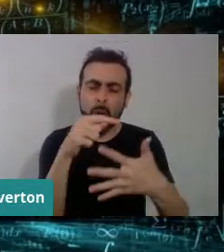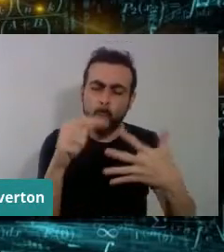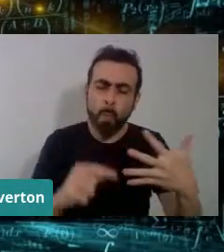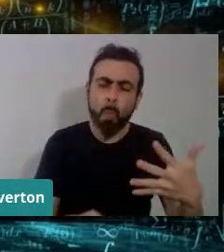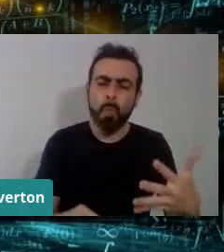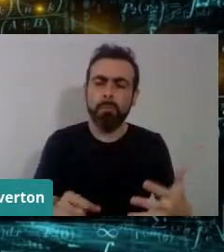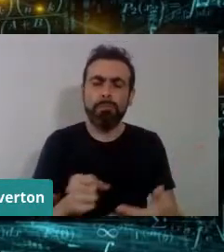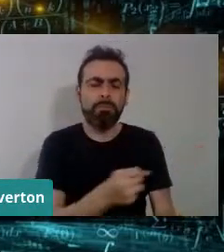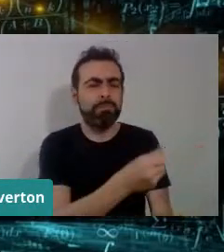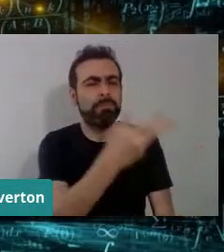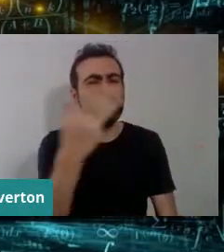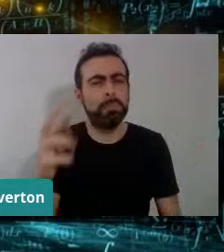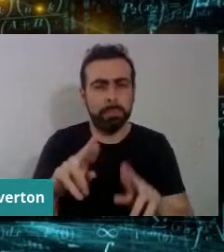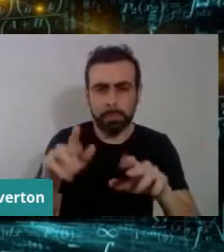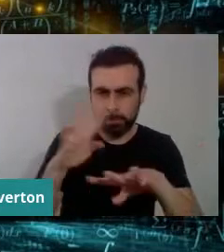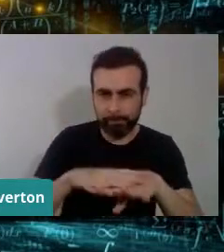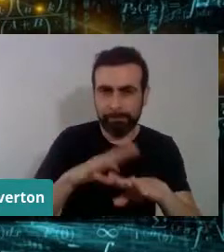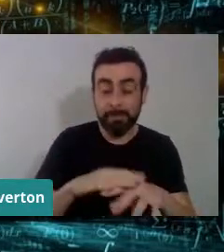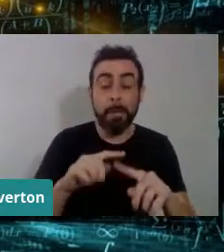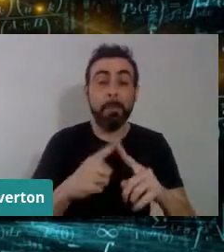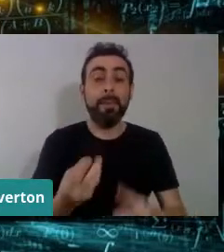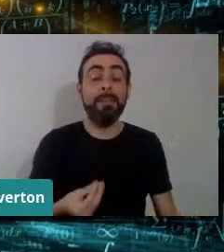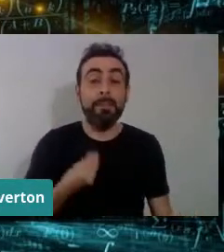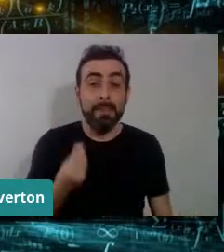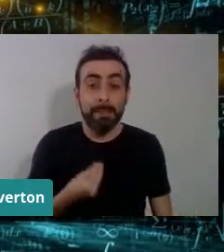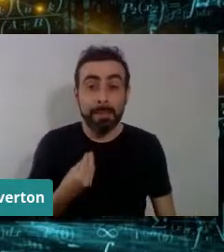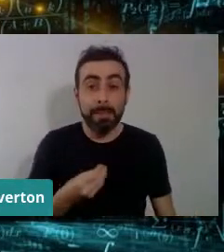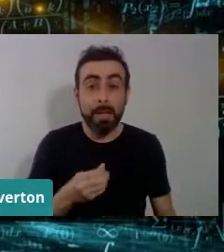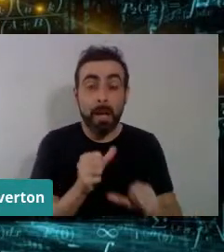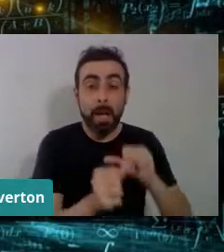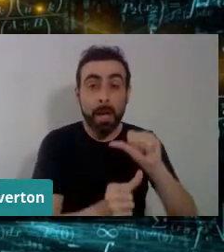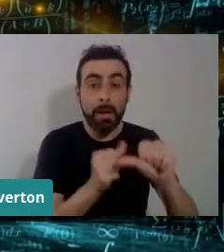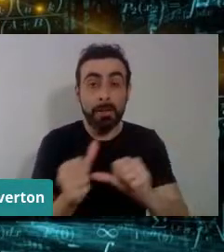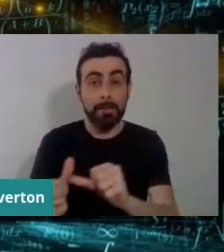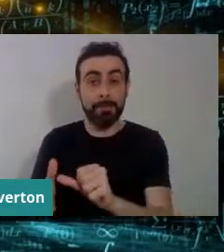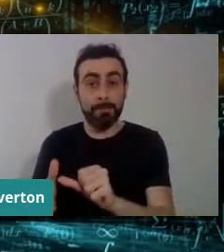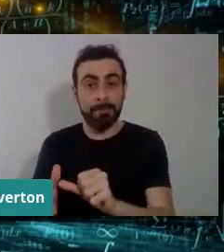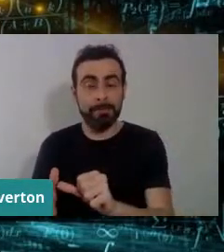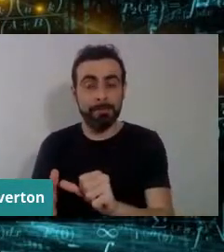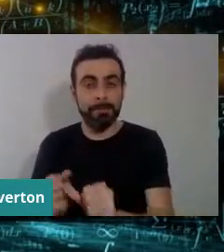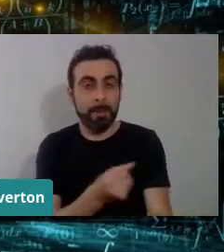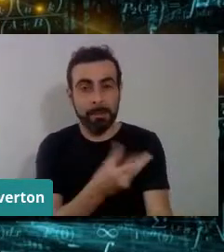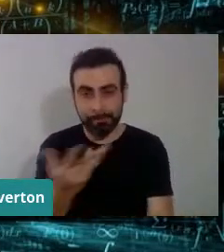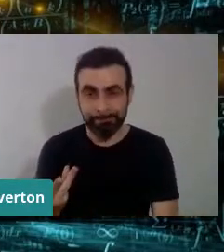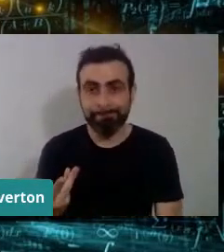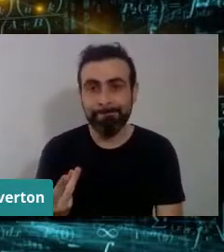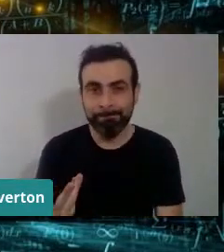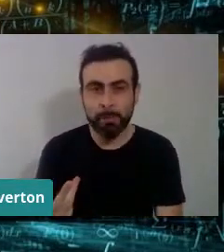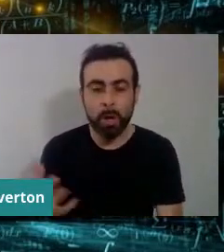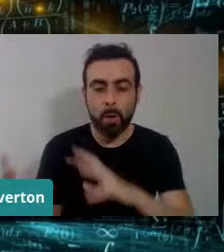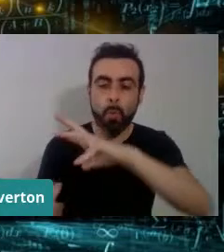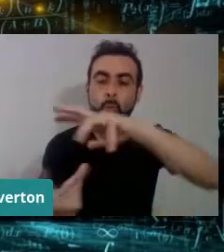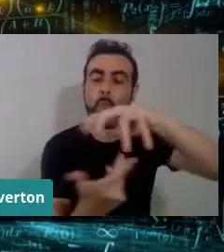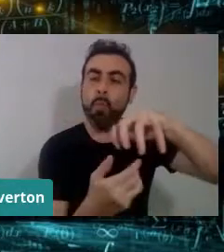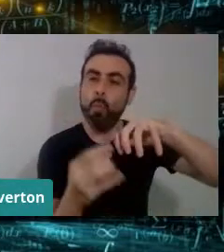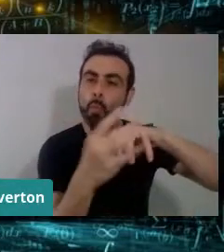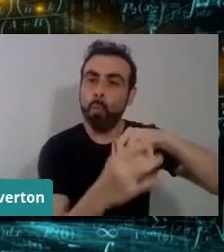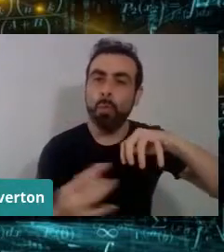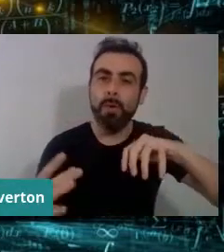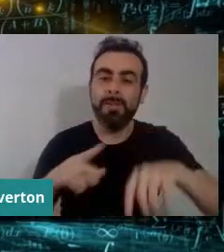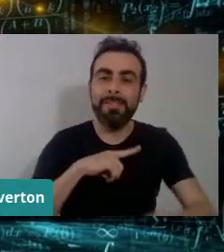vidas transformamos? Em quantos cantos do mundo estamos